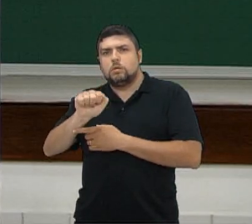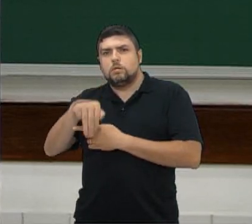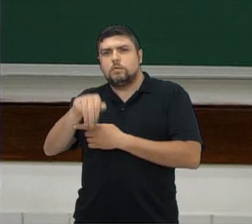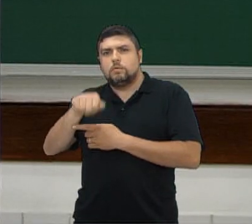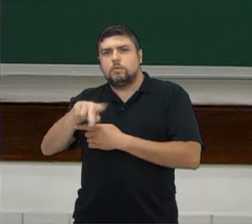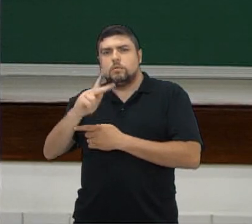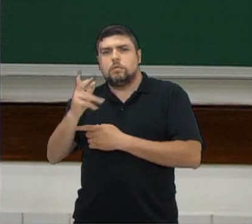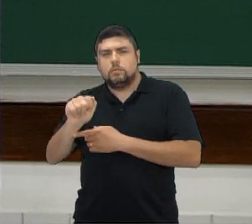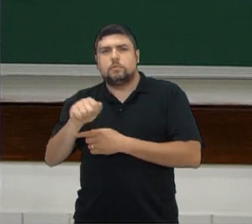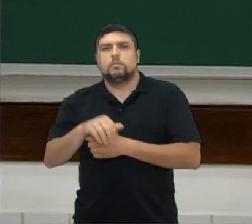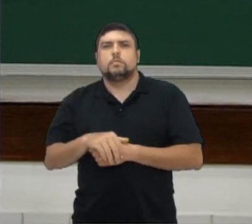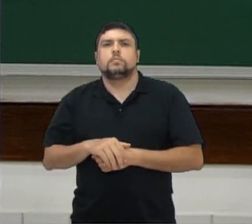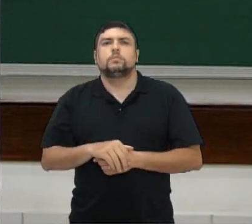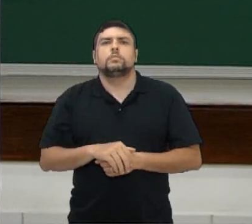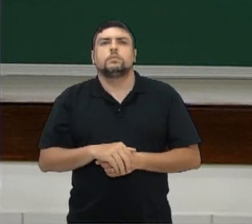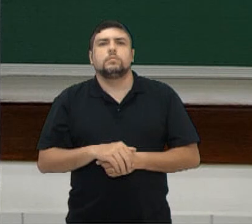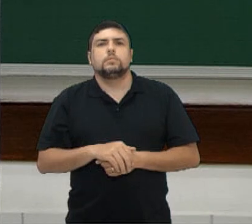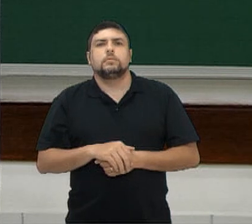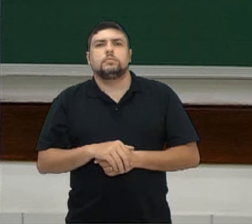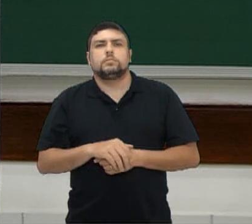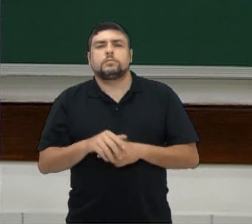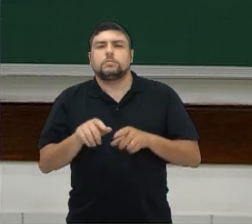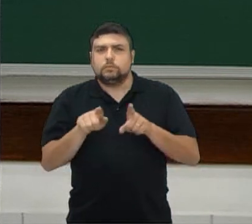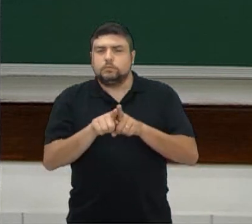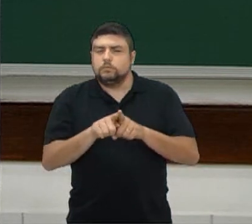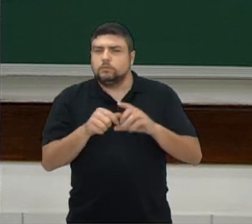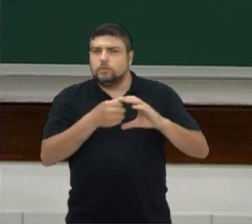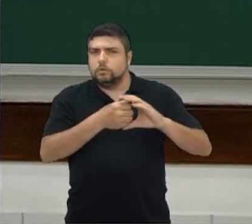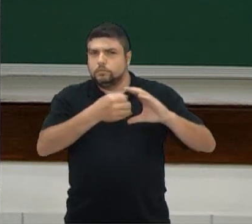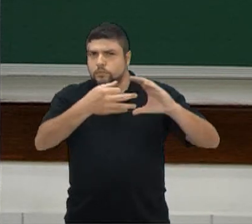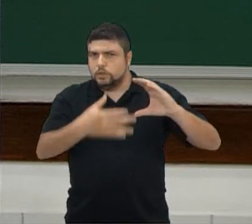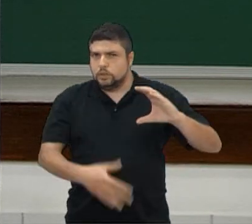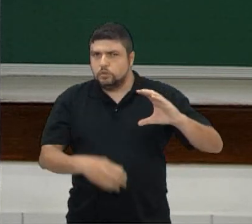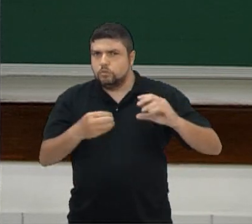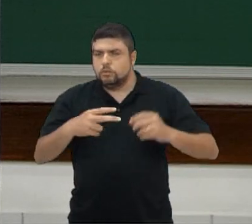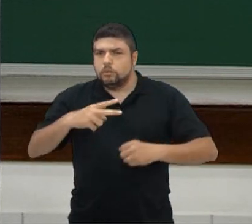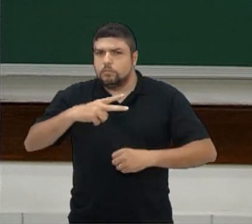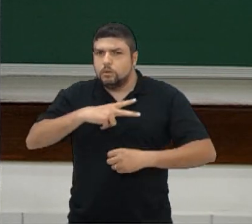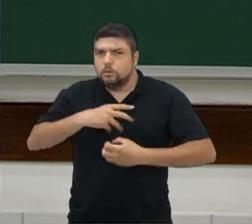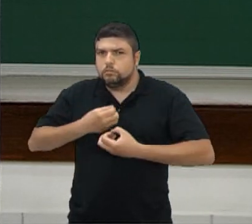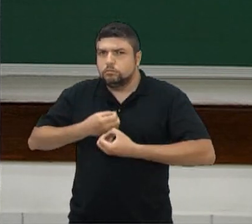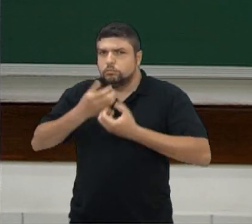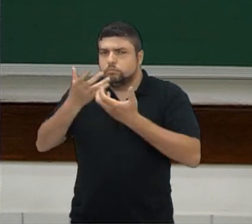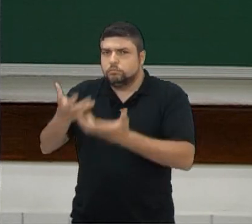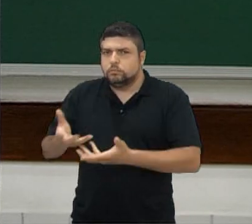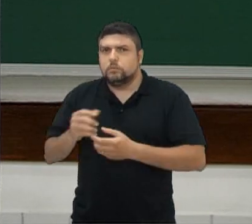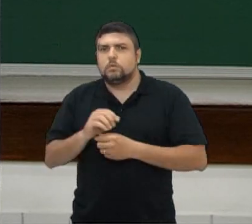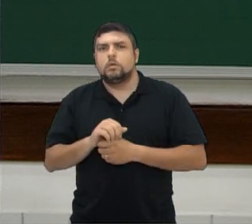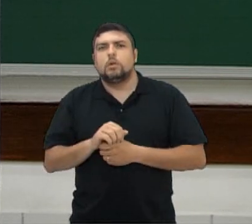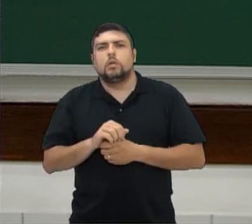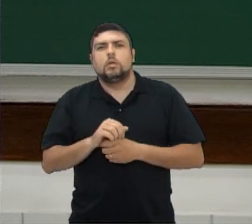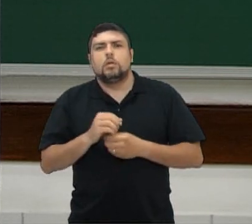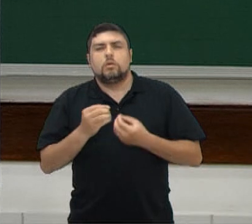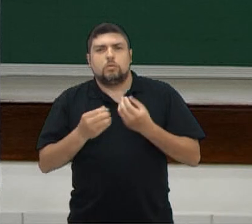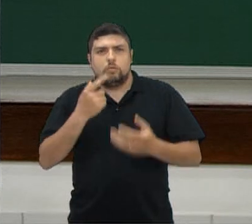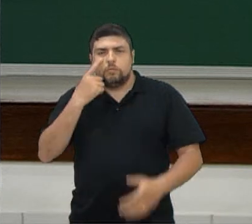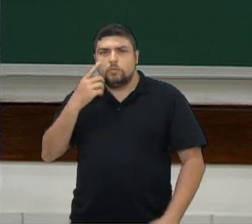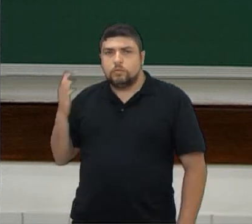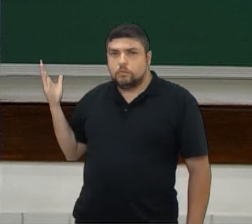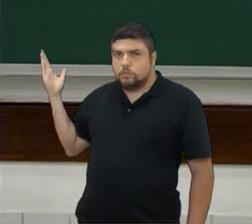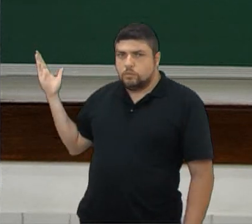Então, mais características aqui do relato pessoal para a gente se apropriar melhor, Aqui é um slide que tem um pouco mais de objetividade